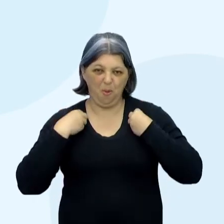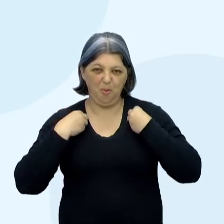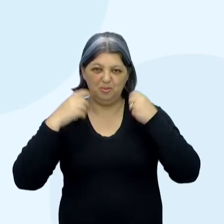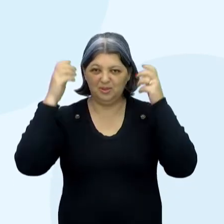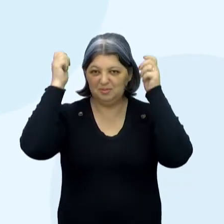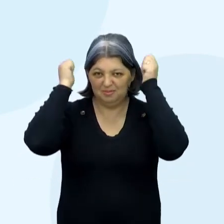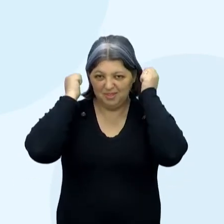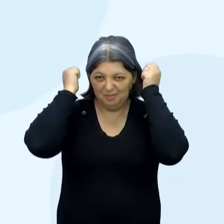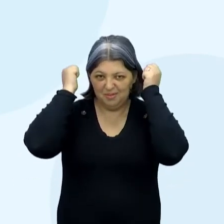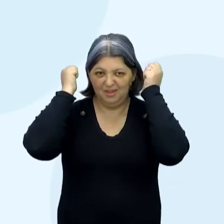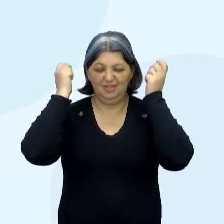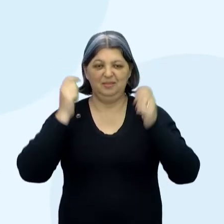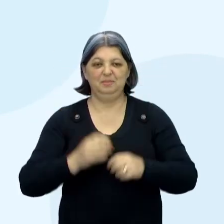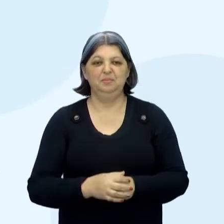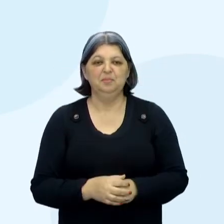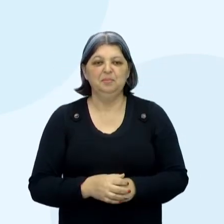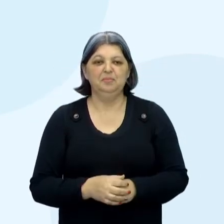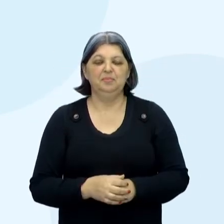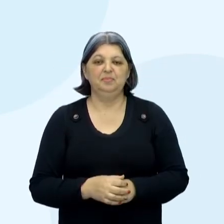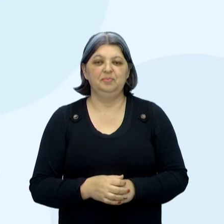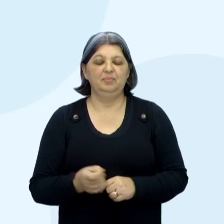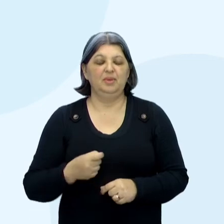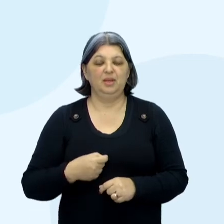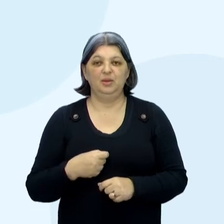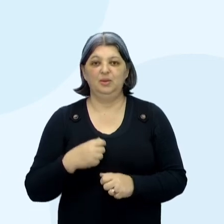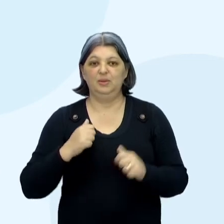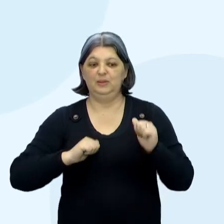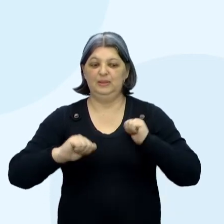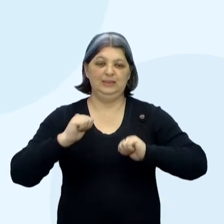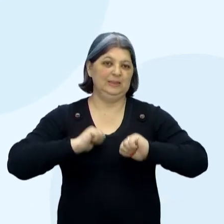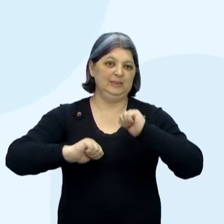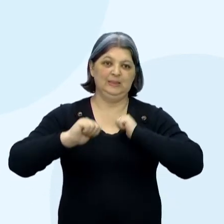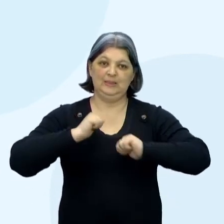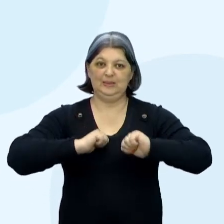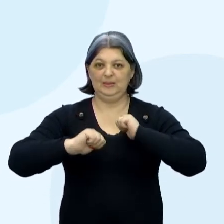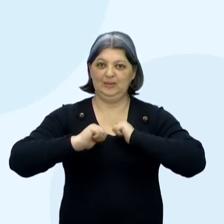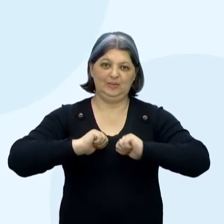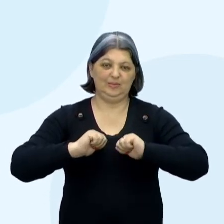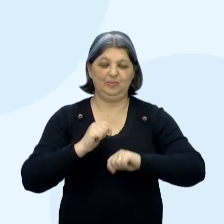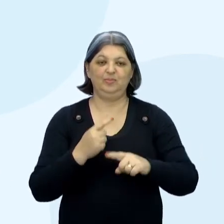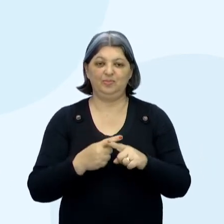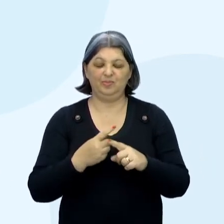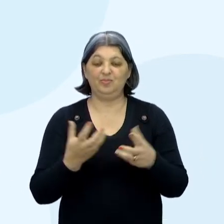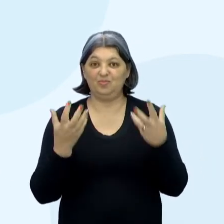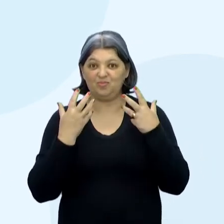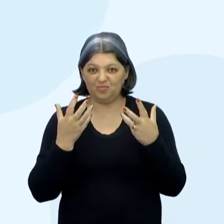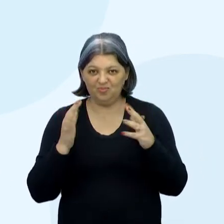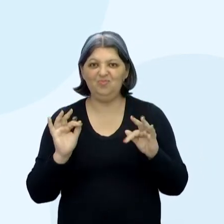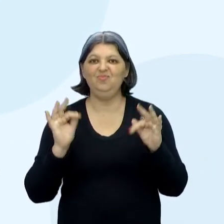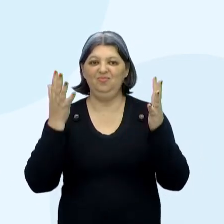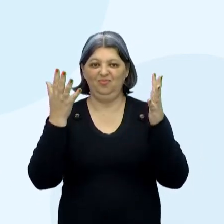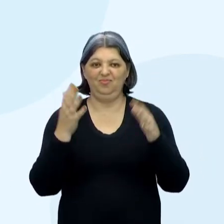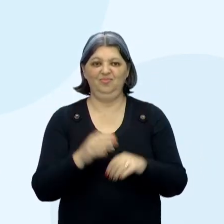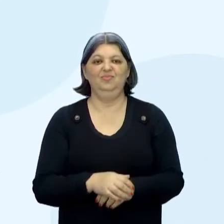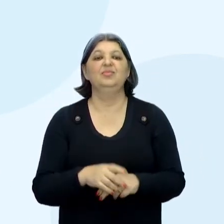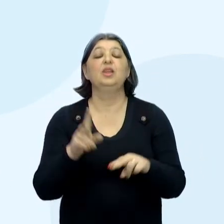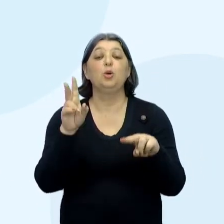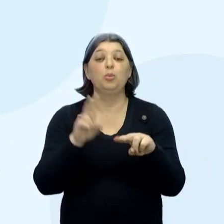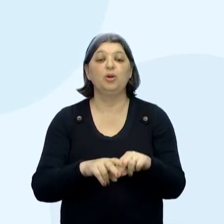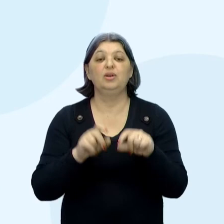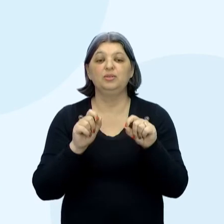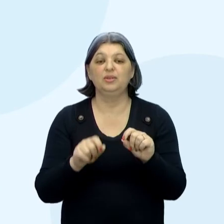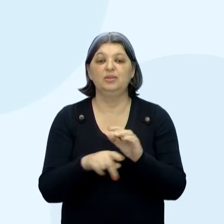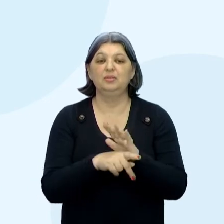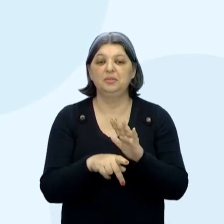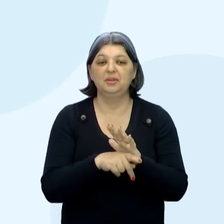do que quiser, mas eu não vejo a hora que chega a festa junina por causa das